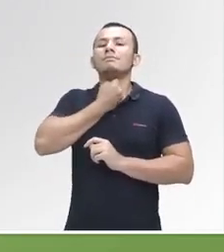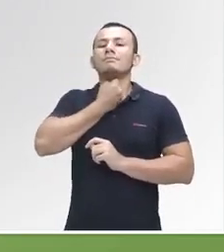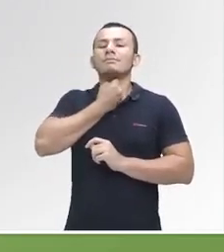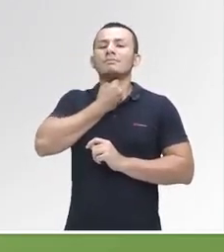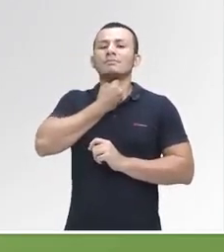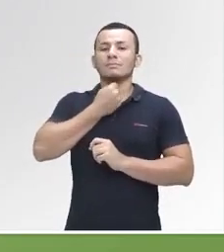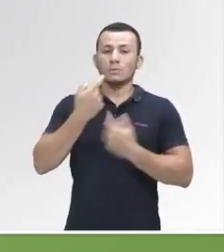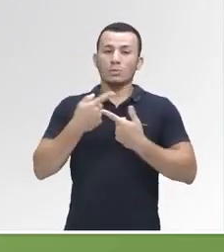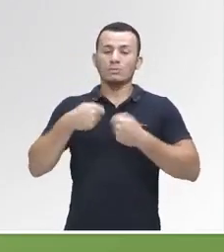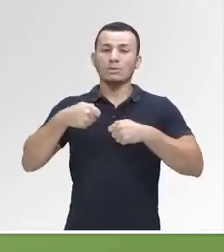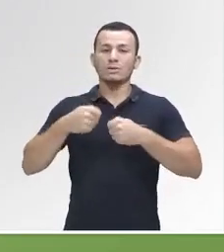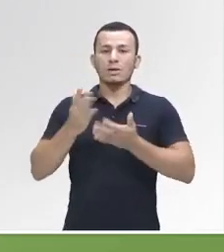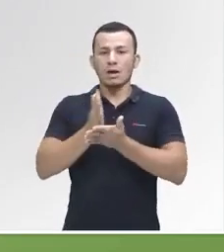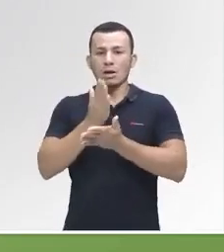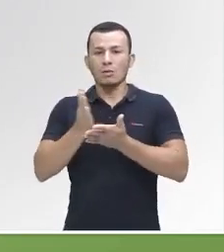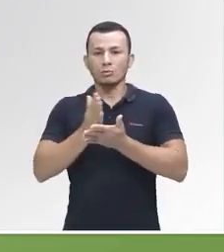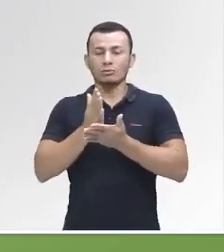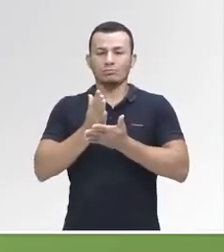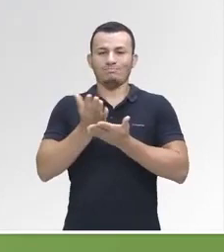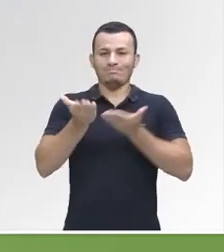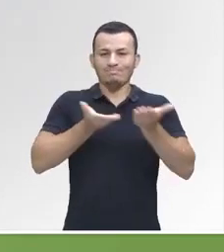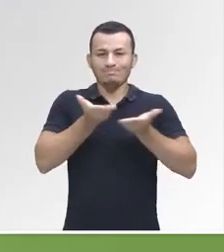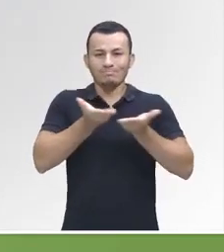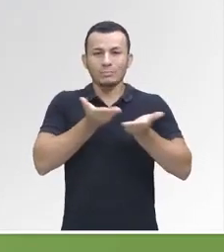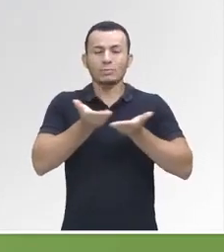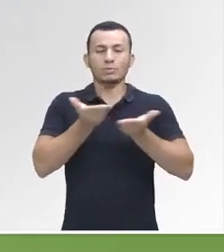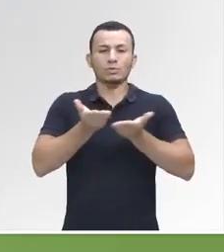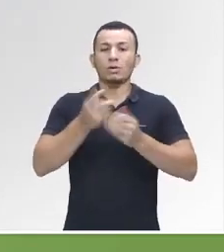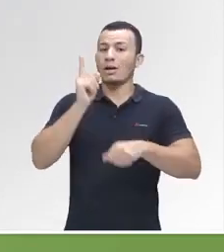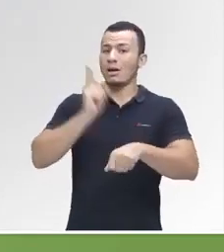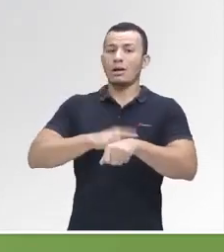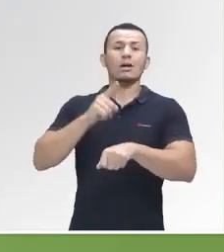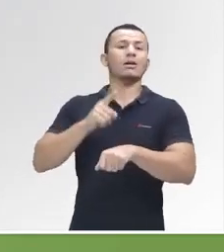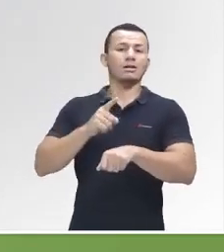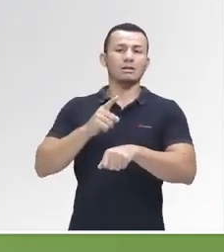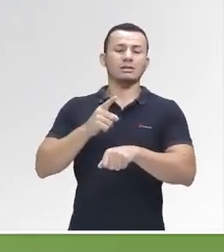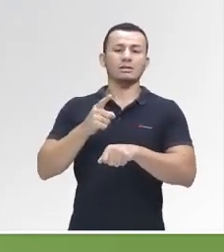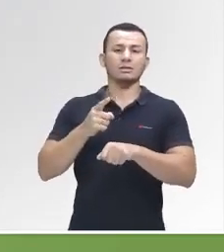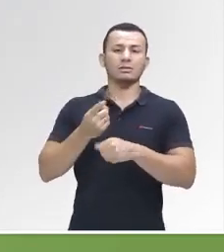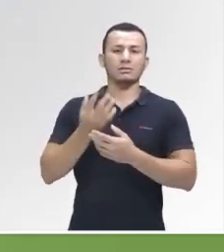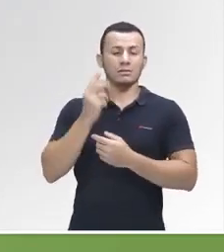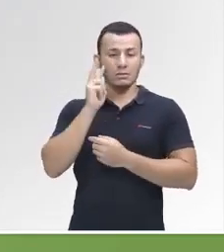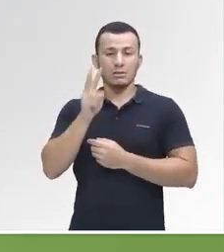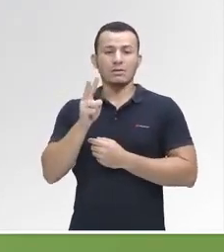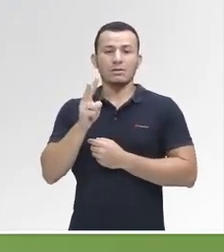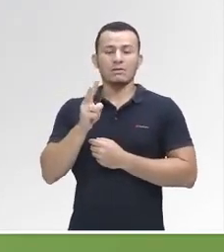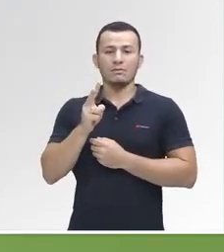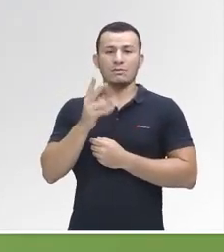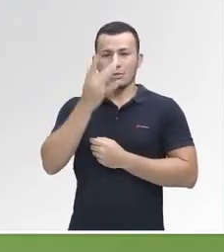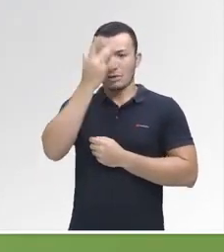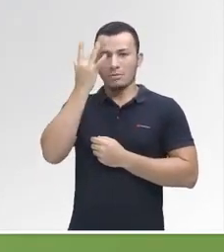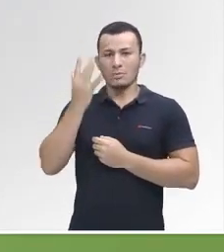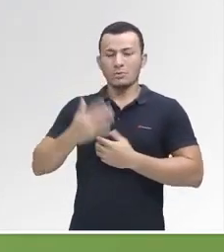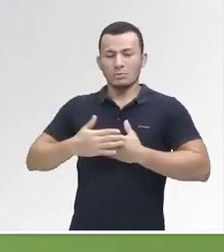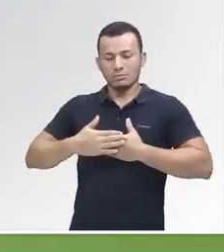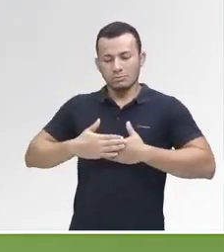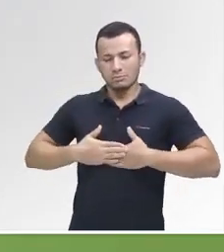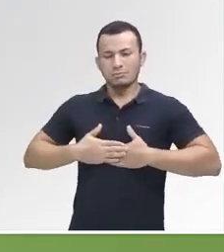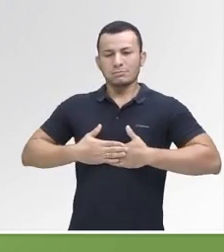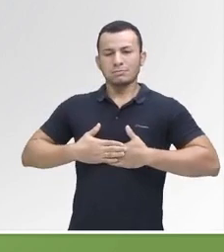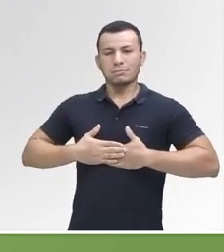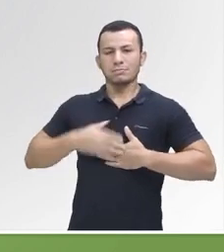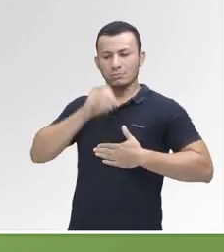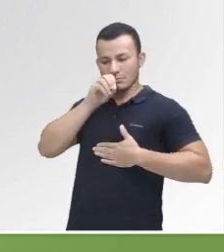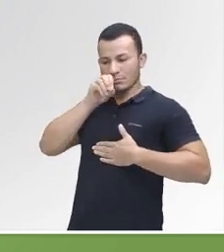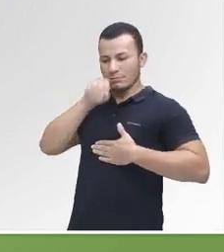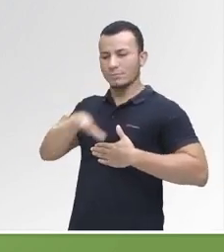alguns procedimentos sejam feitos na hora, né? Como pressionar ali o diafragma até que